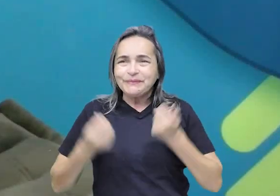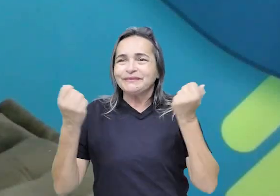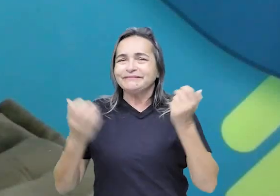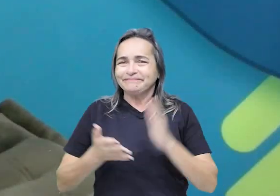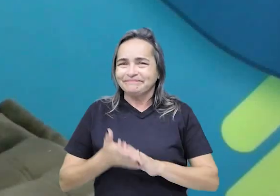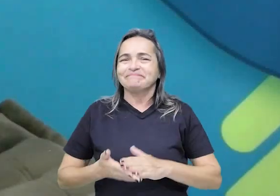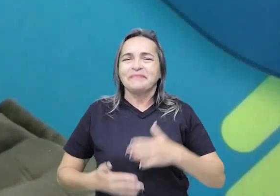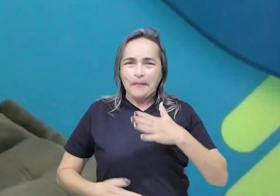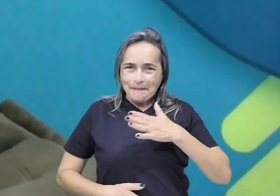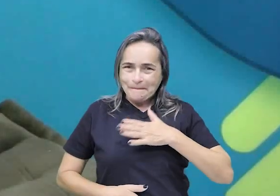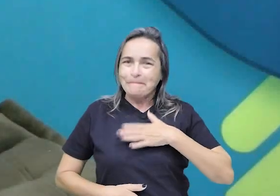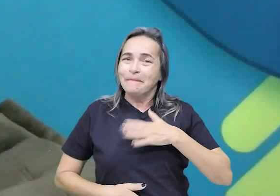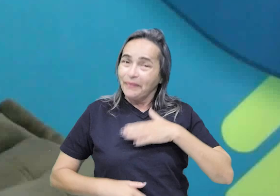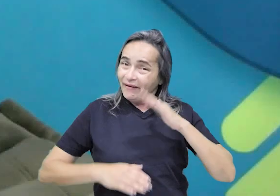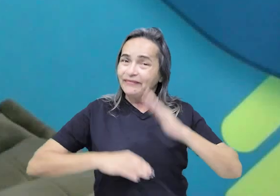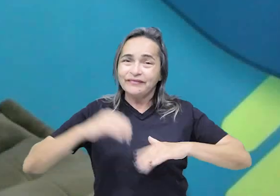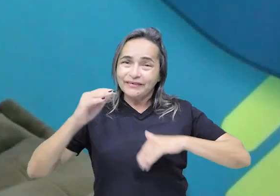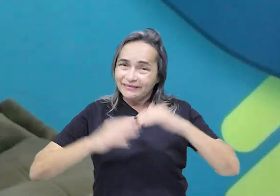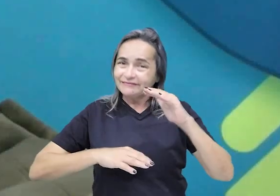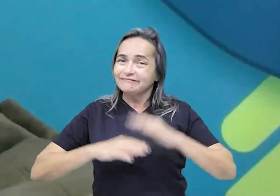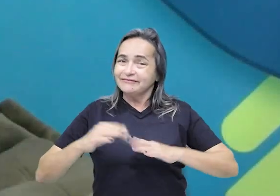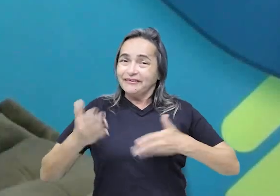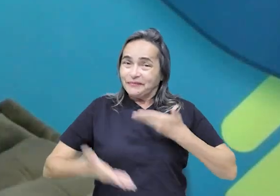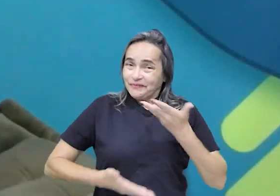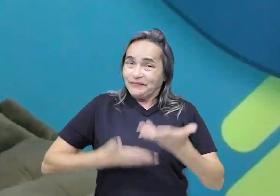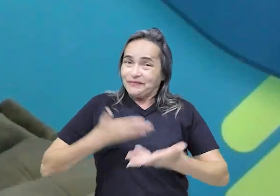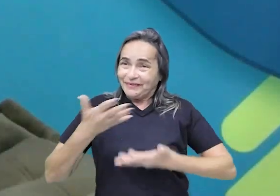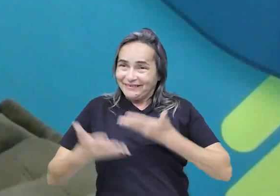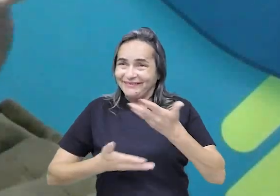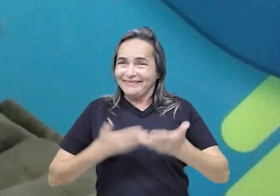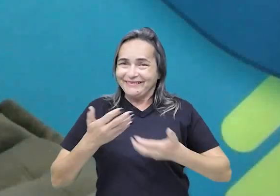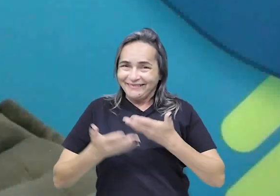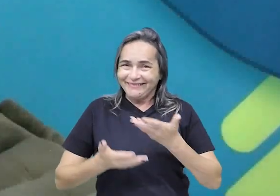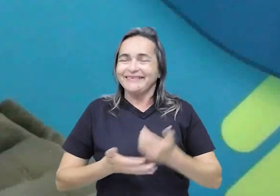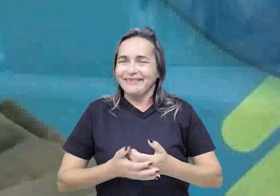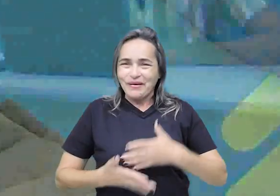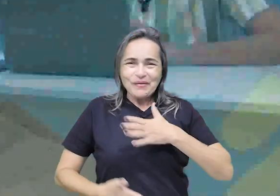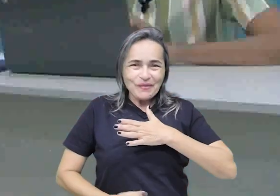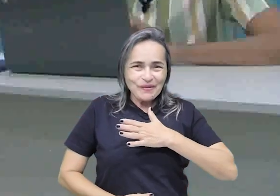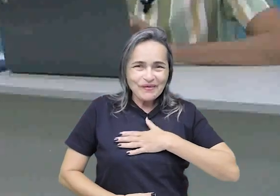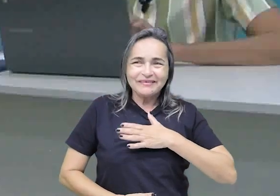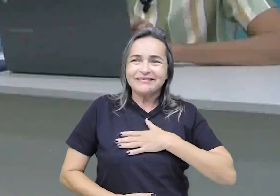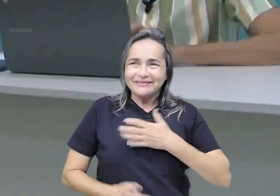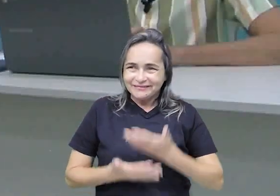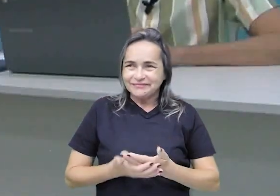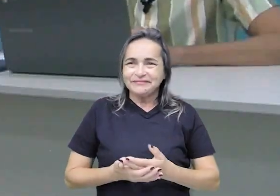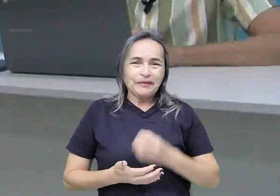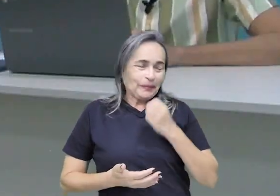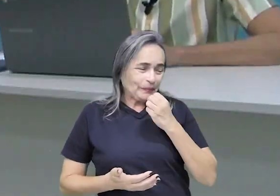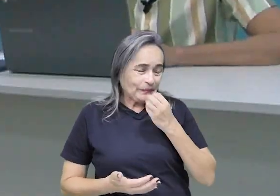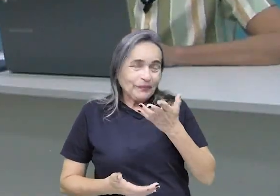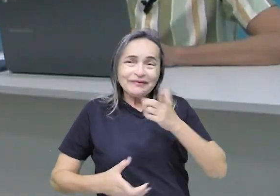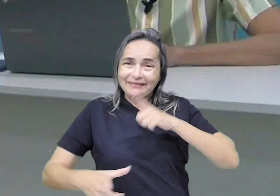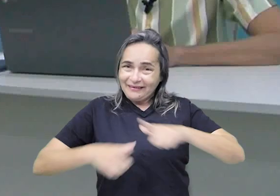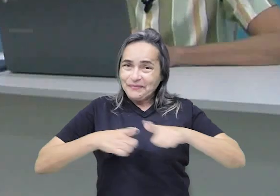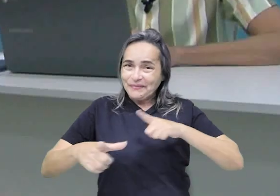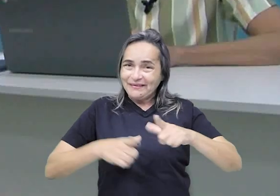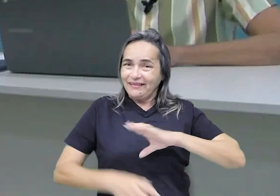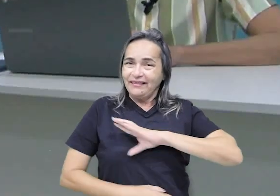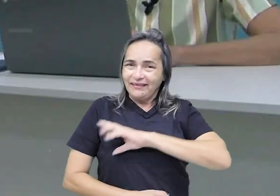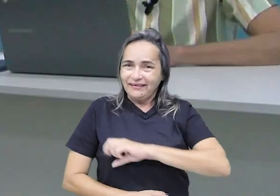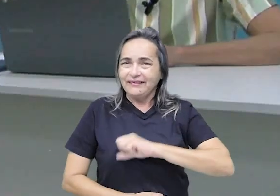tão realizada, envolvida com todo esse assunto. Dá para sentir sua paixão. E é bom quando a gente trabalha com